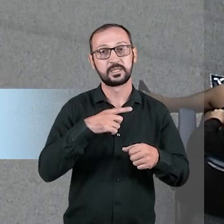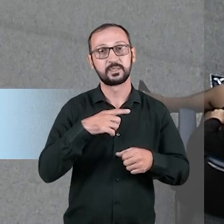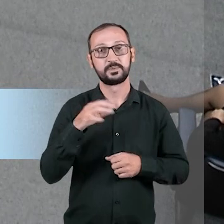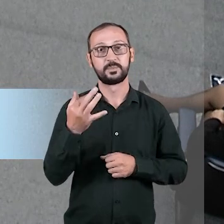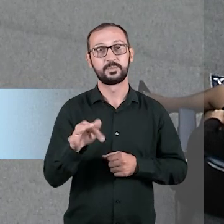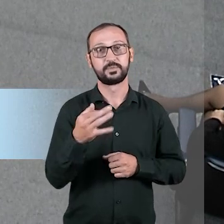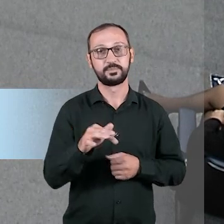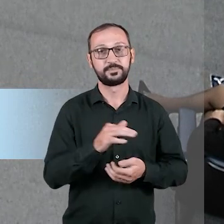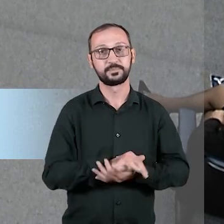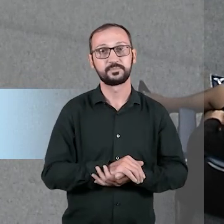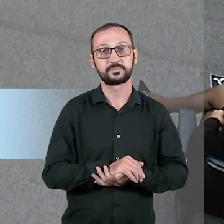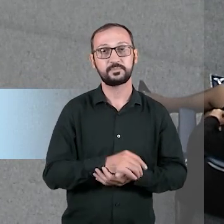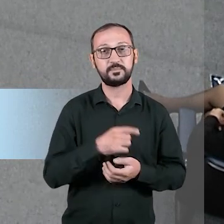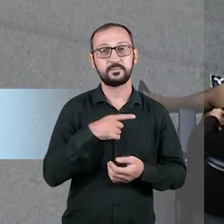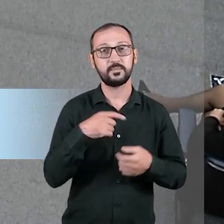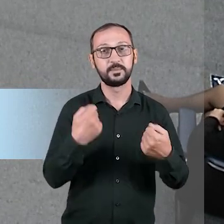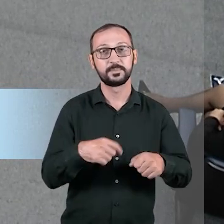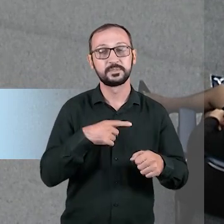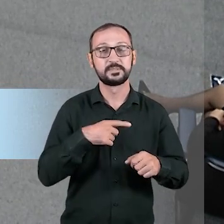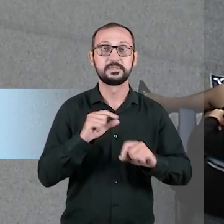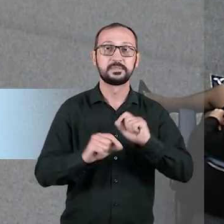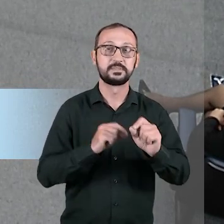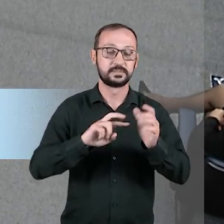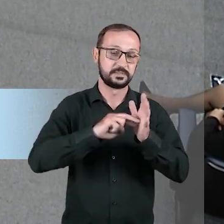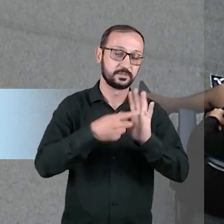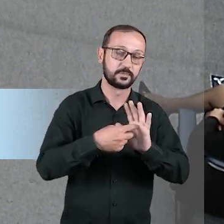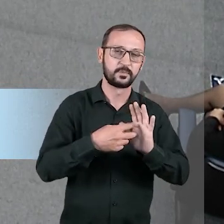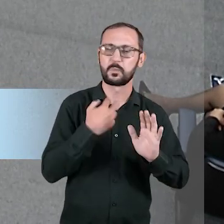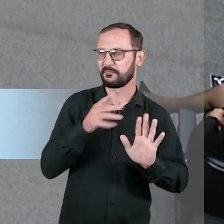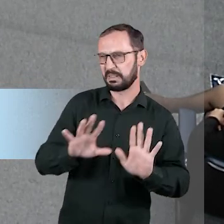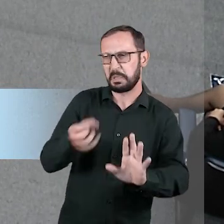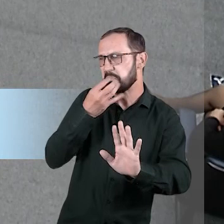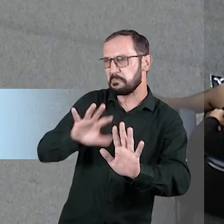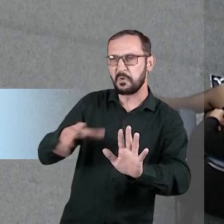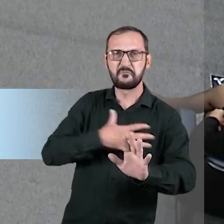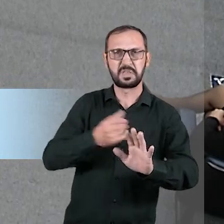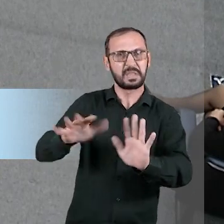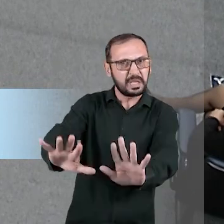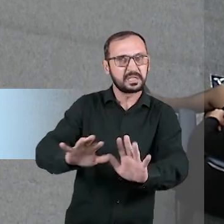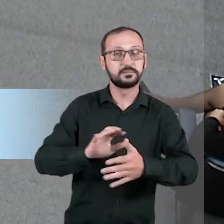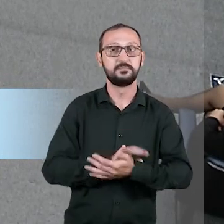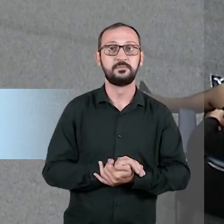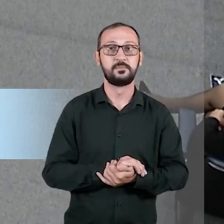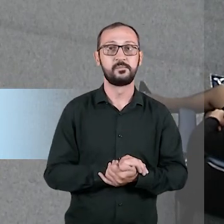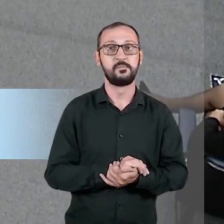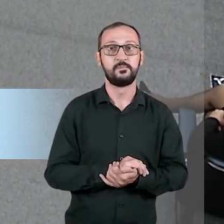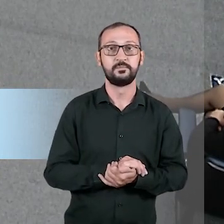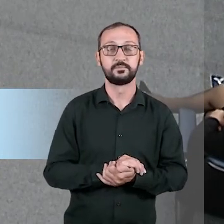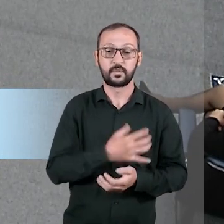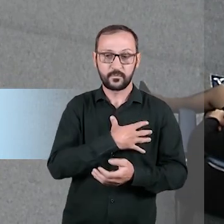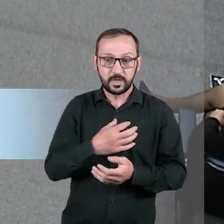uma dor, e essa dor precisa ser ressignificada, entende? Eu não posso dizer, não, tá bom, seu filho está aí.